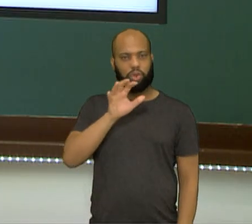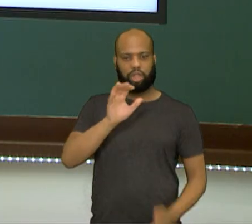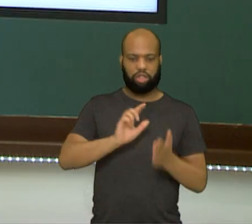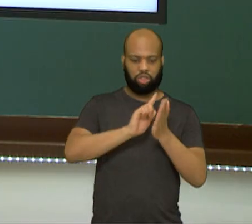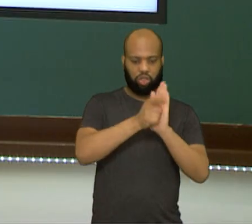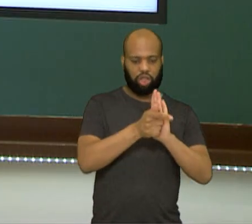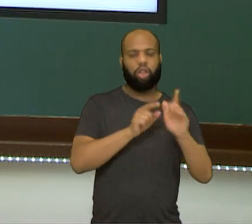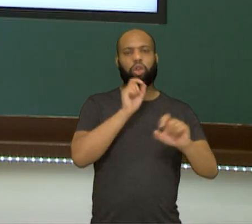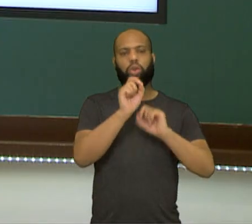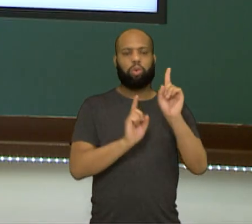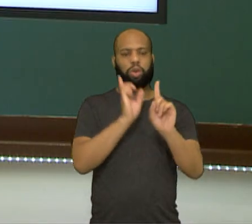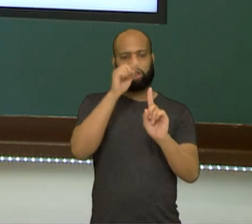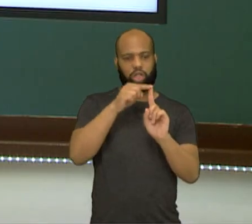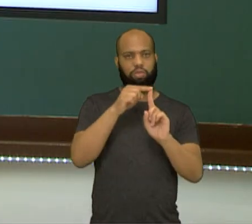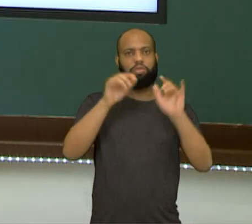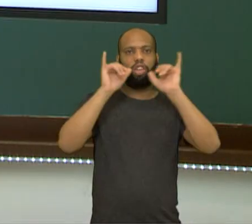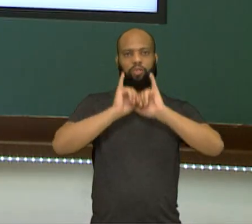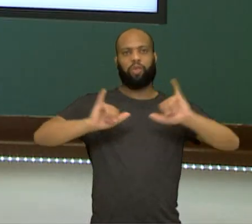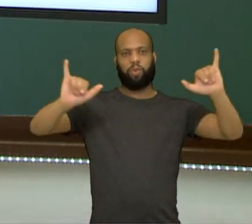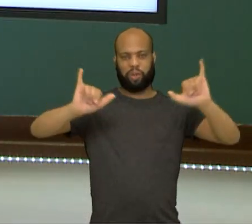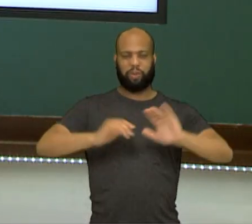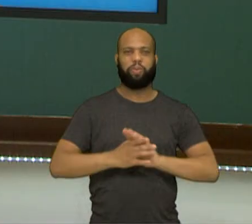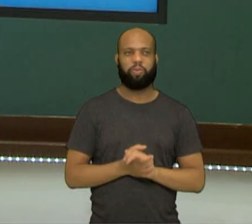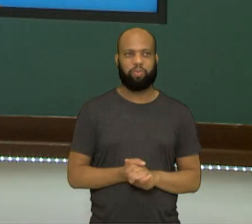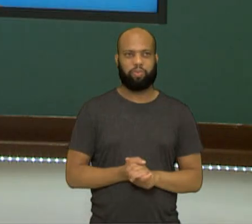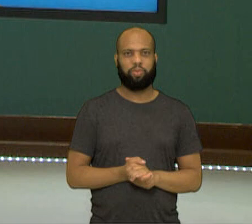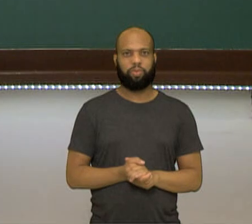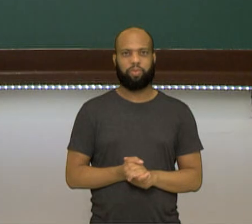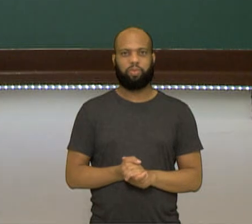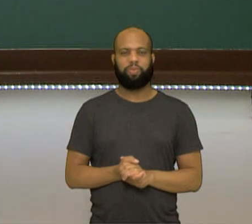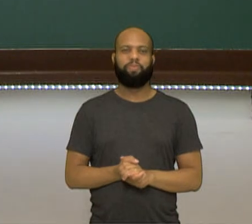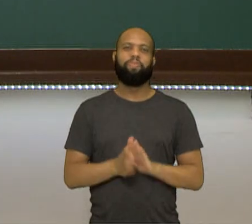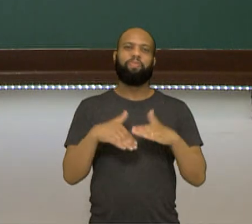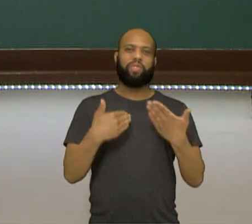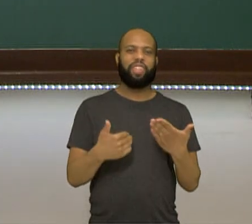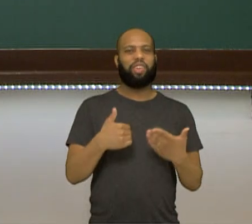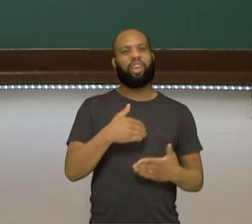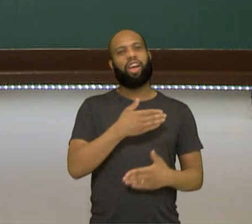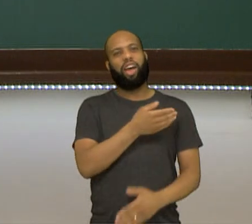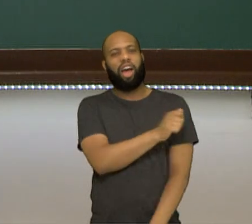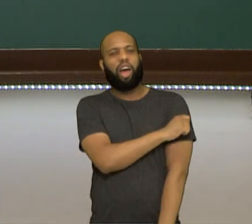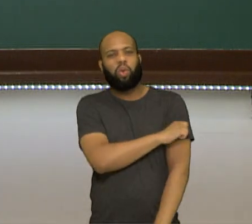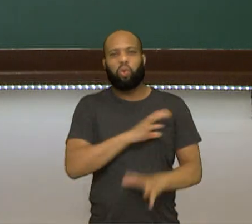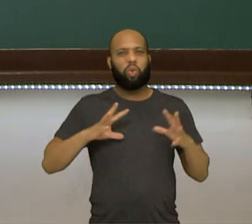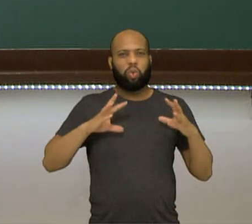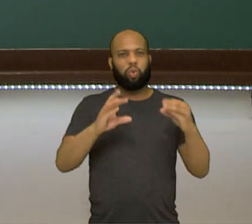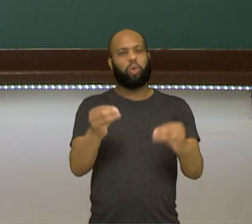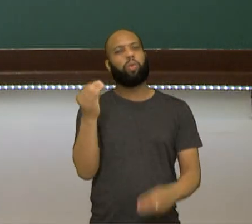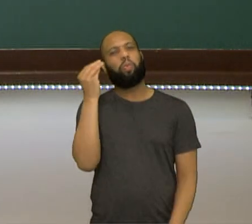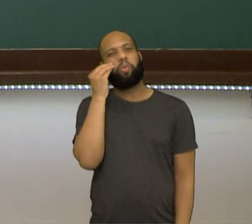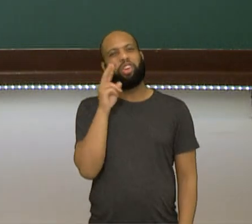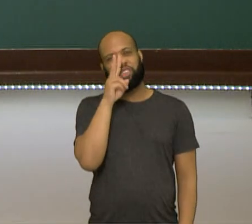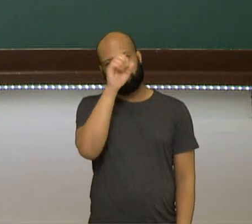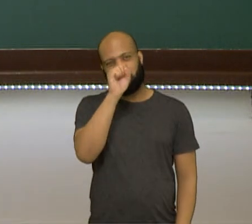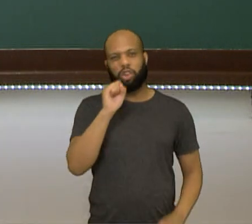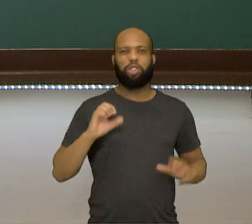é o quê? Informar. Isso aí. Meus queridos e minhas queridas, um beijo grande para